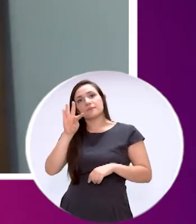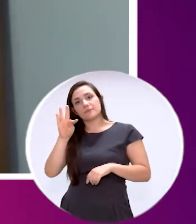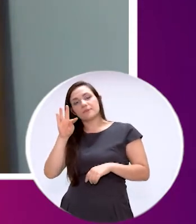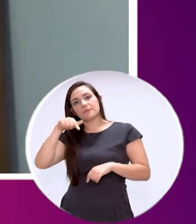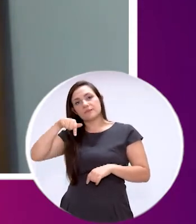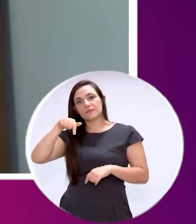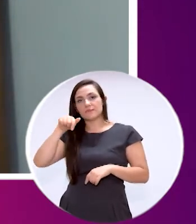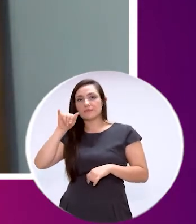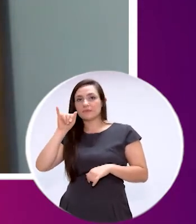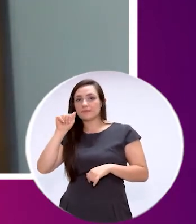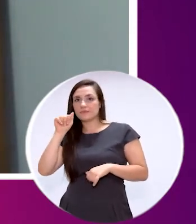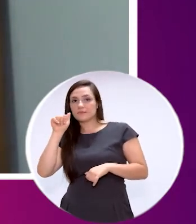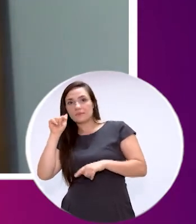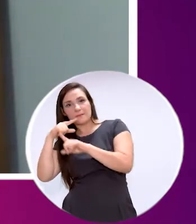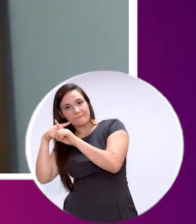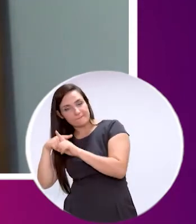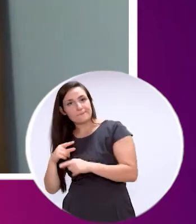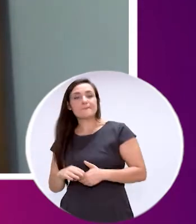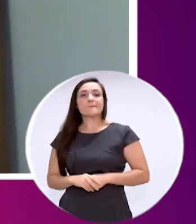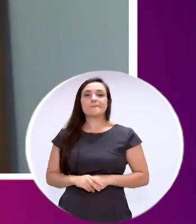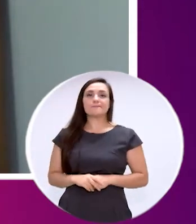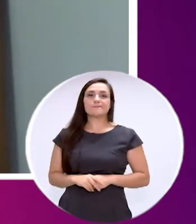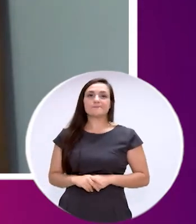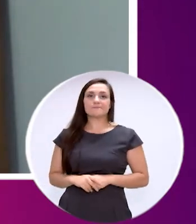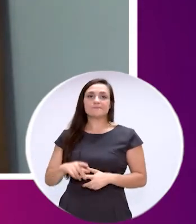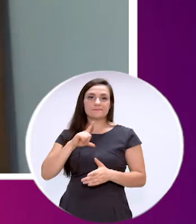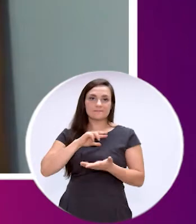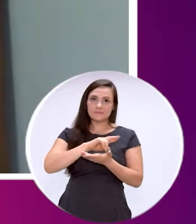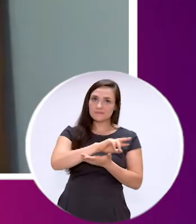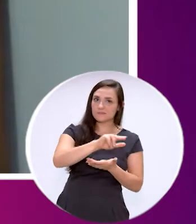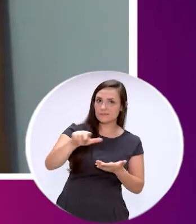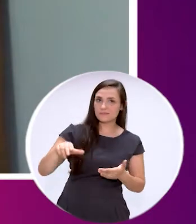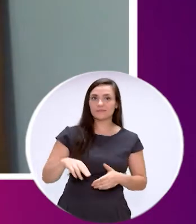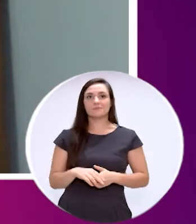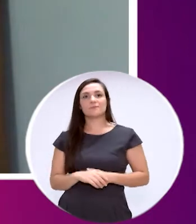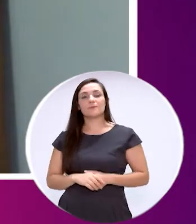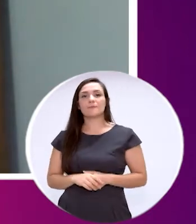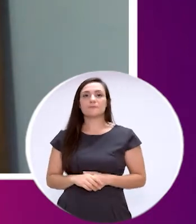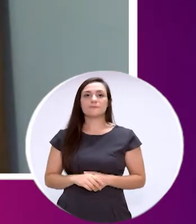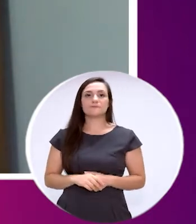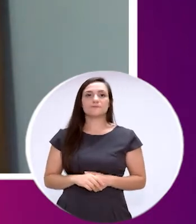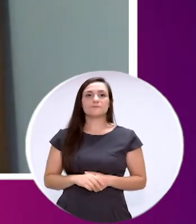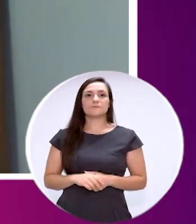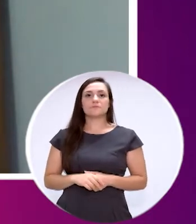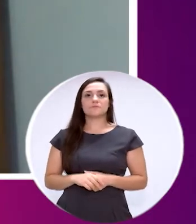vai conseguir produzir políticas públicas com eficiência para cada um desses segmentos.